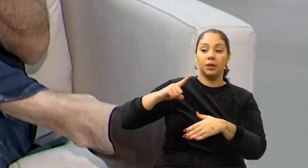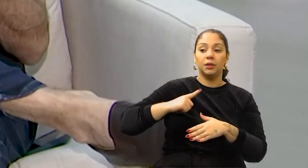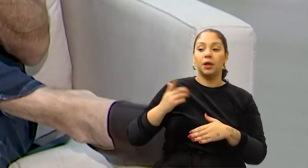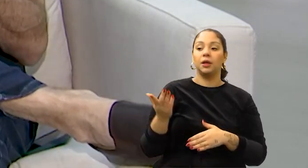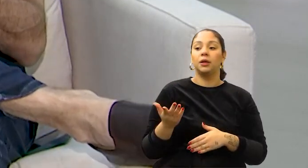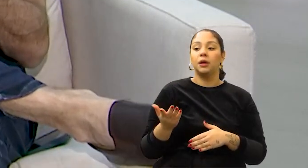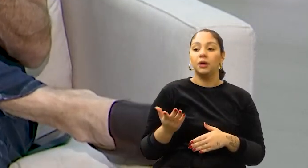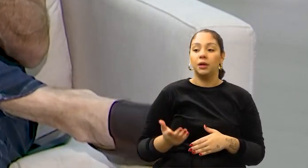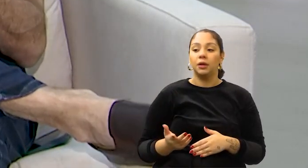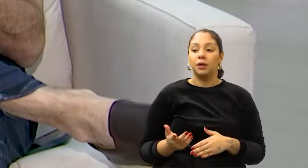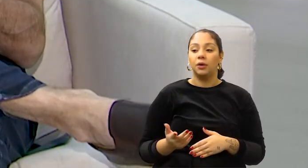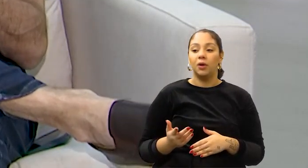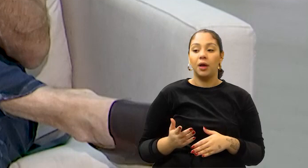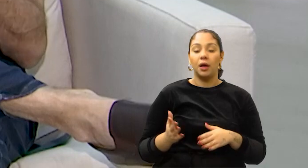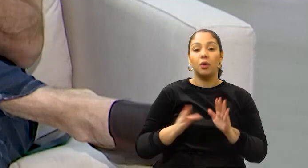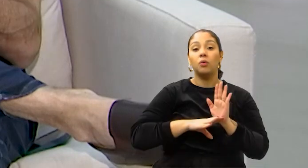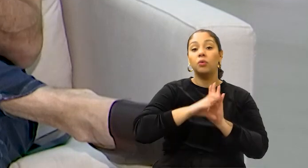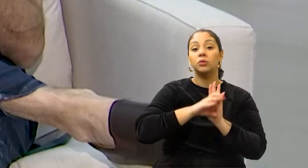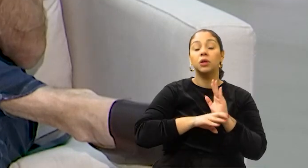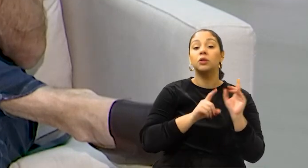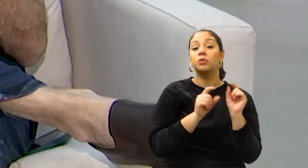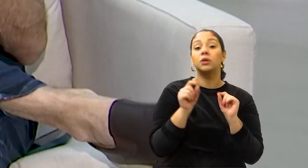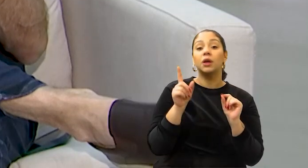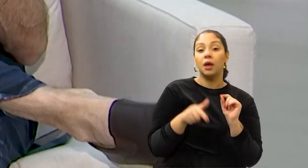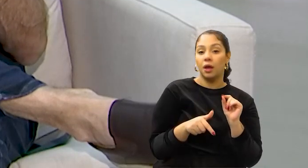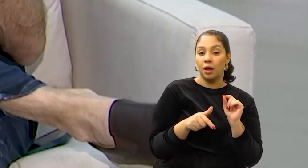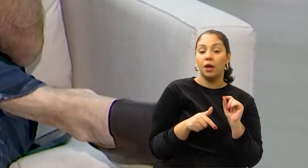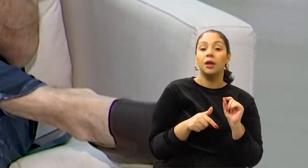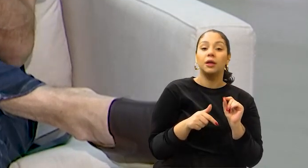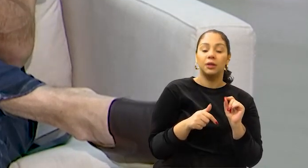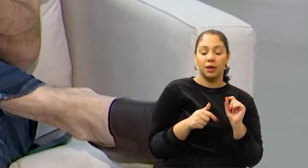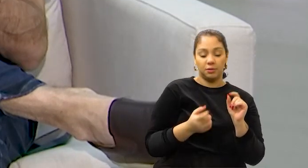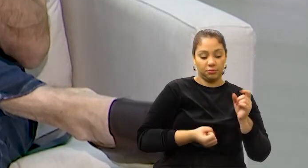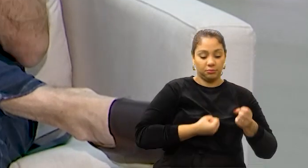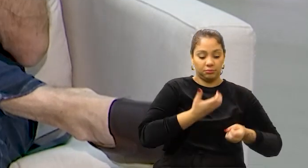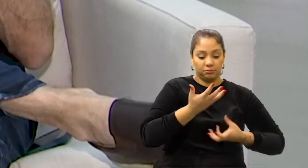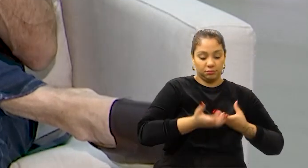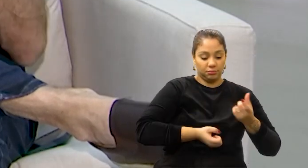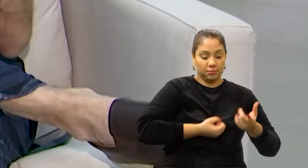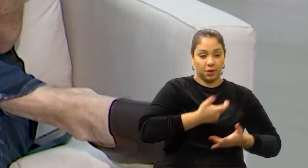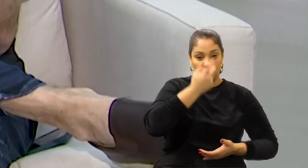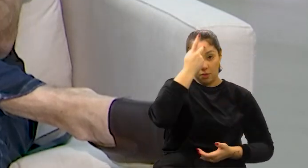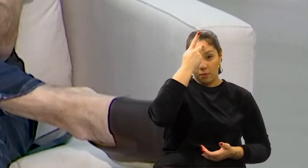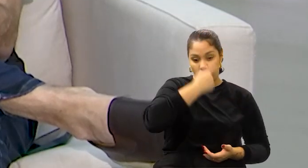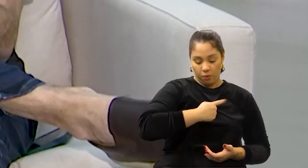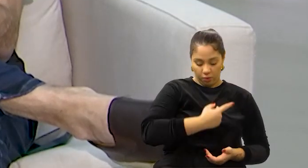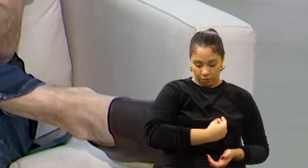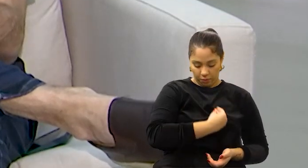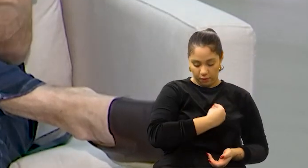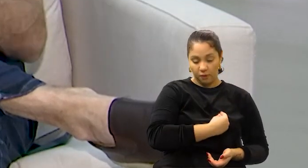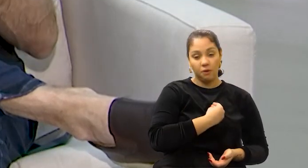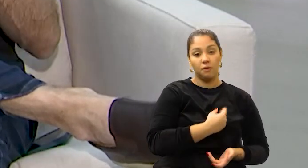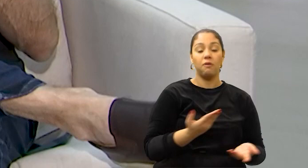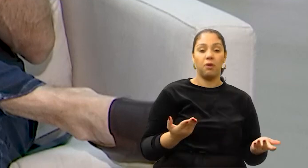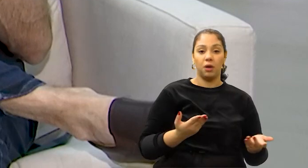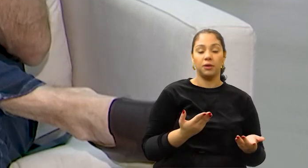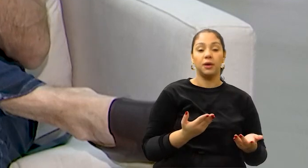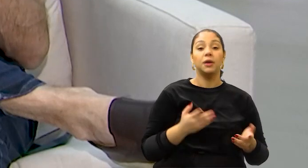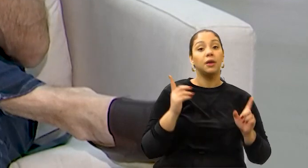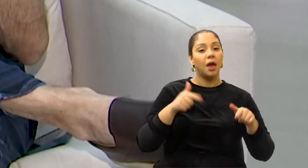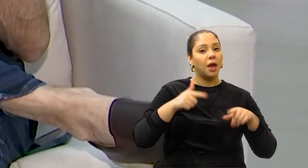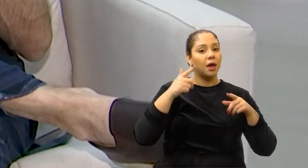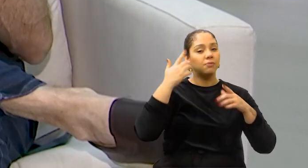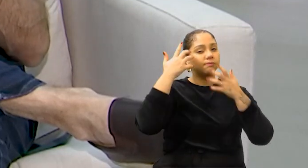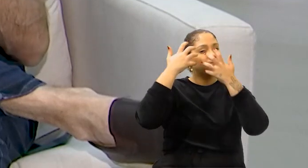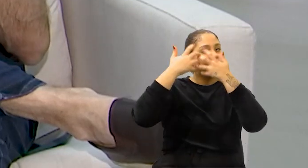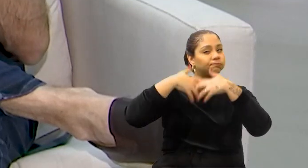partir ela Cunha né um conceito que é de escrevercência que é escrever a partir da sua própria vivência Então são